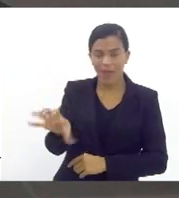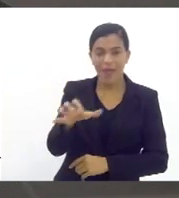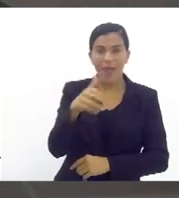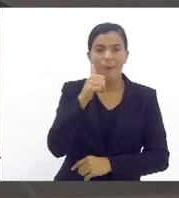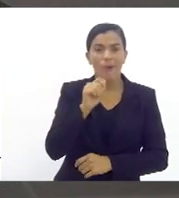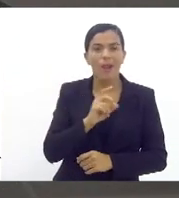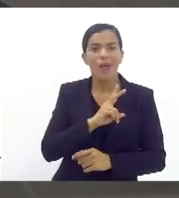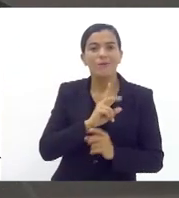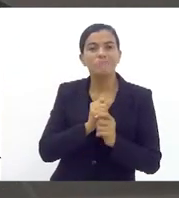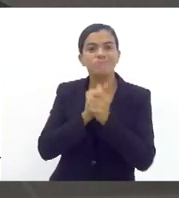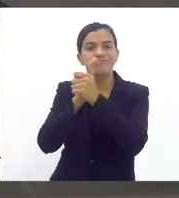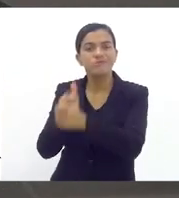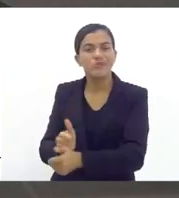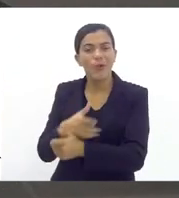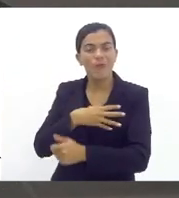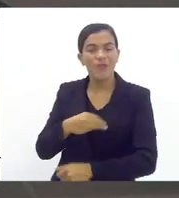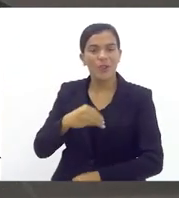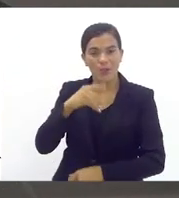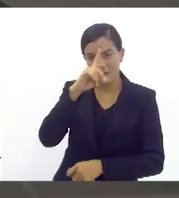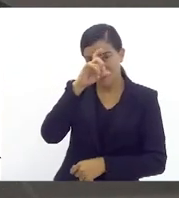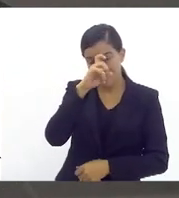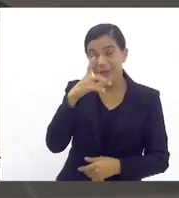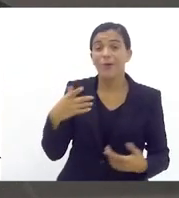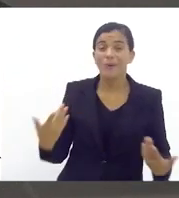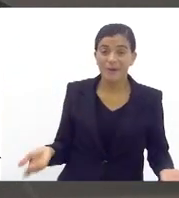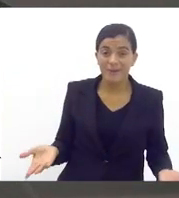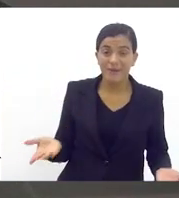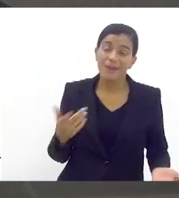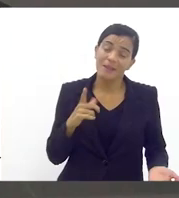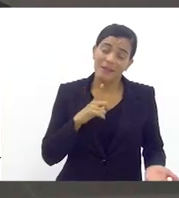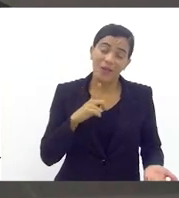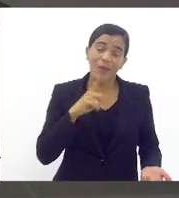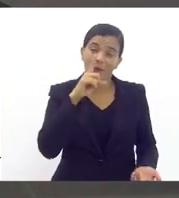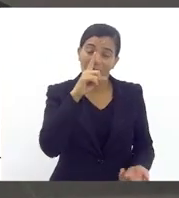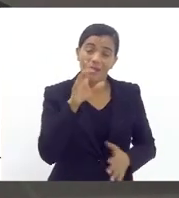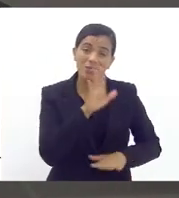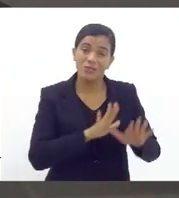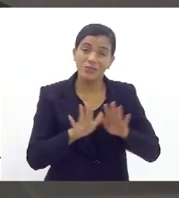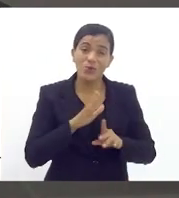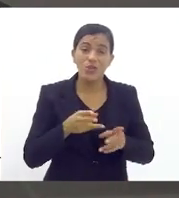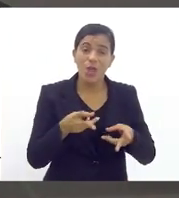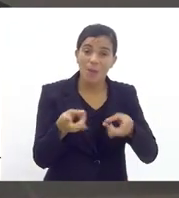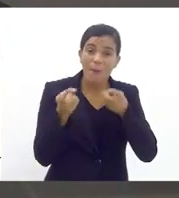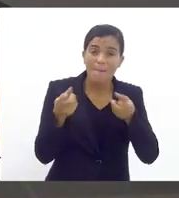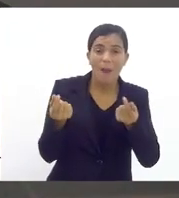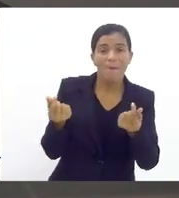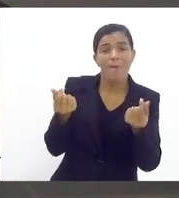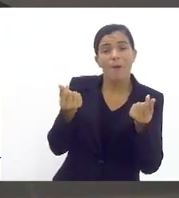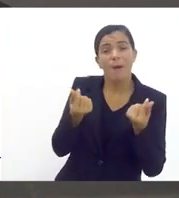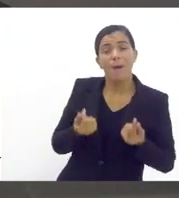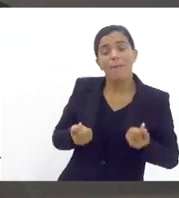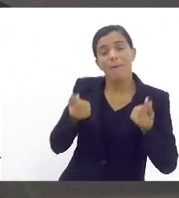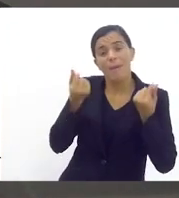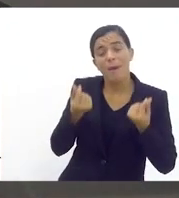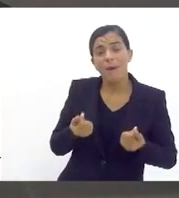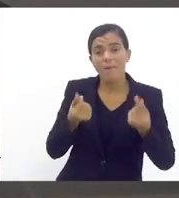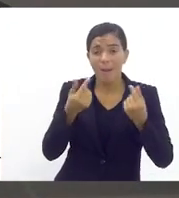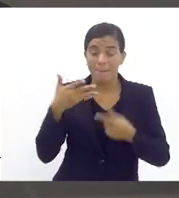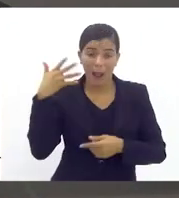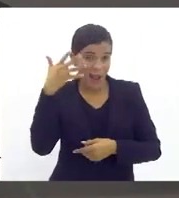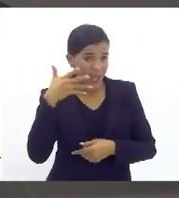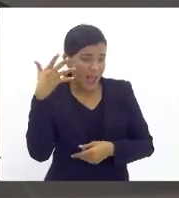levar o filho no hospital. Então, corre-se o risco de querer lucrar com a diversidade, promover palestras, ser uma